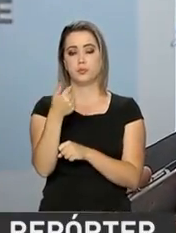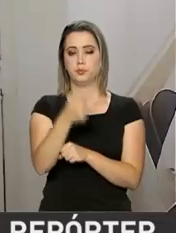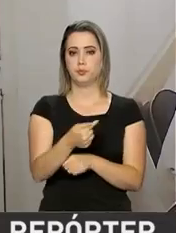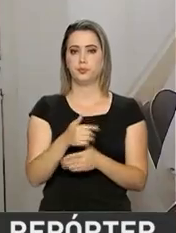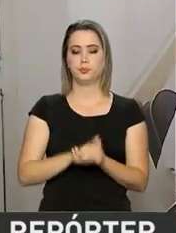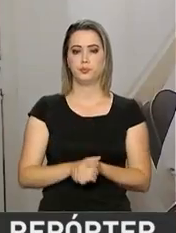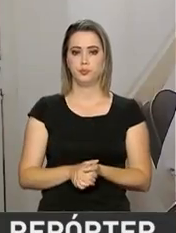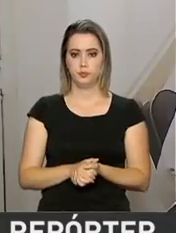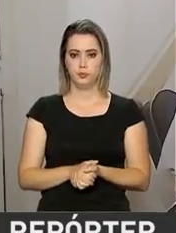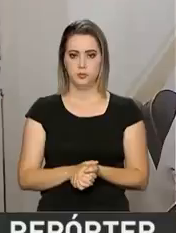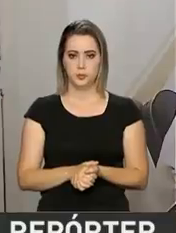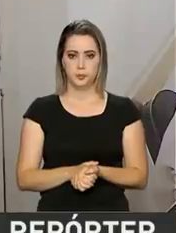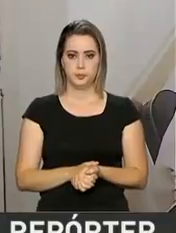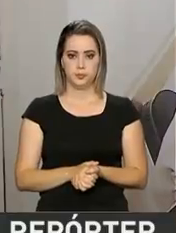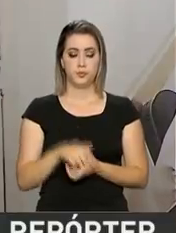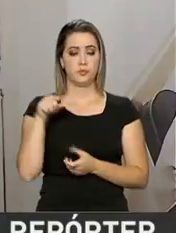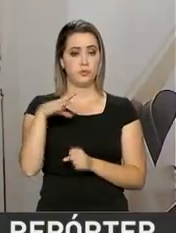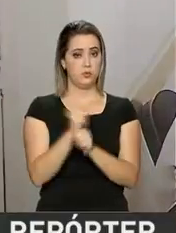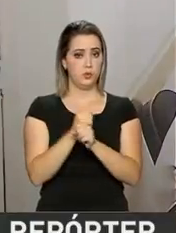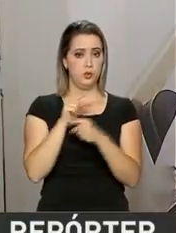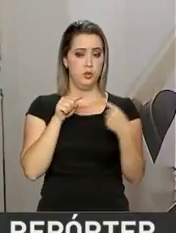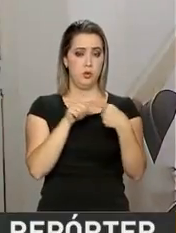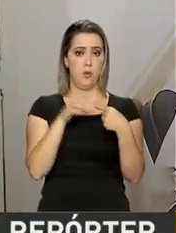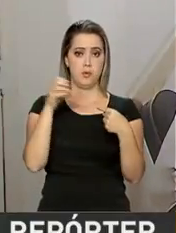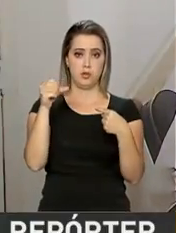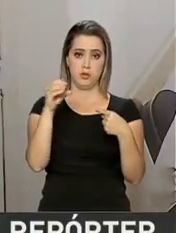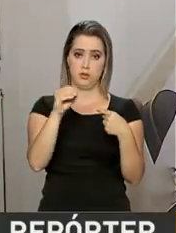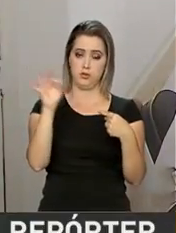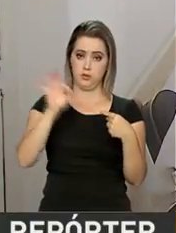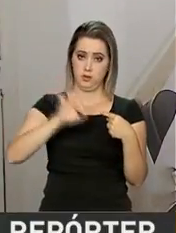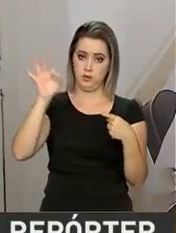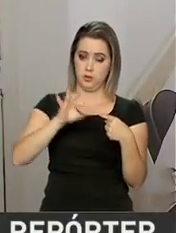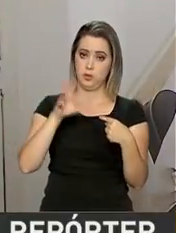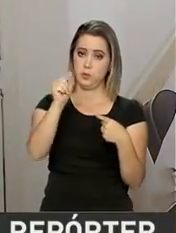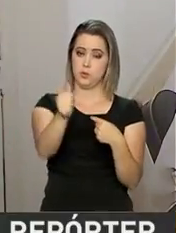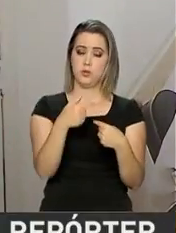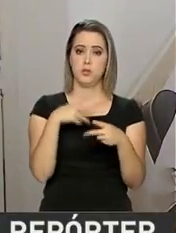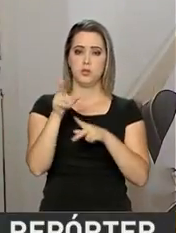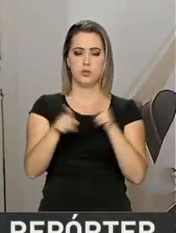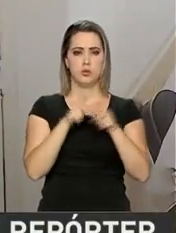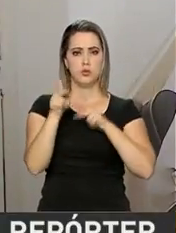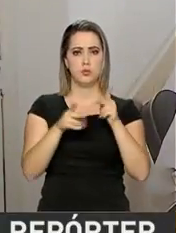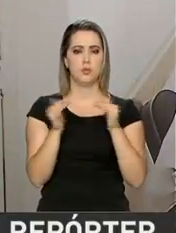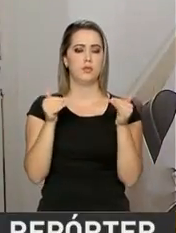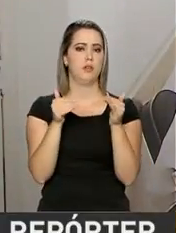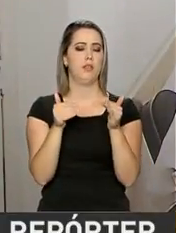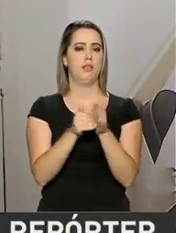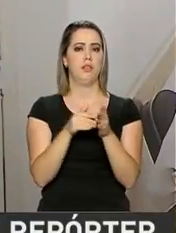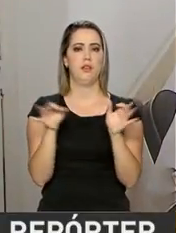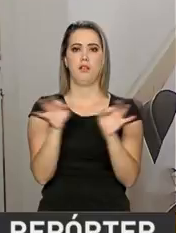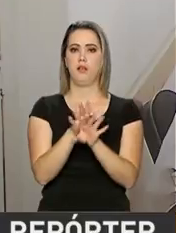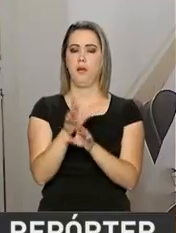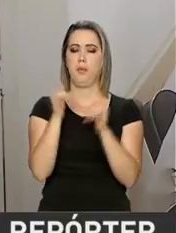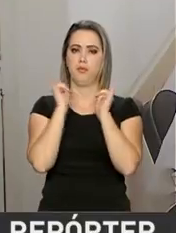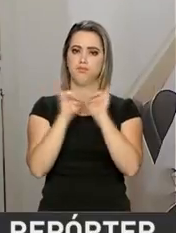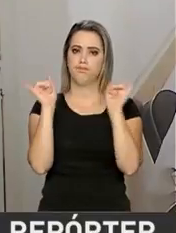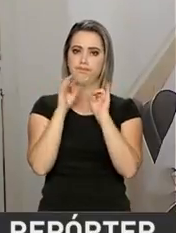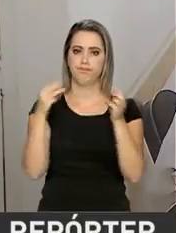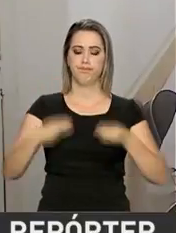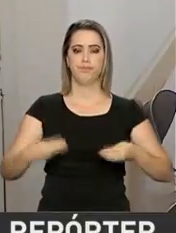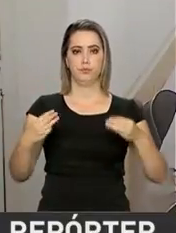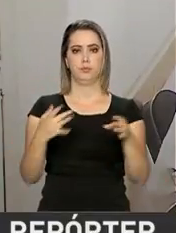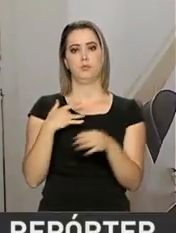a meta neste ano é vacinar 90% do público alvo até o final da campanha o ministério da saúde